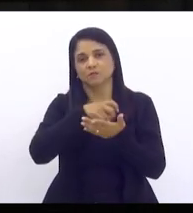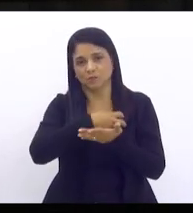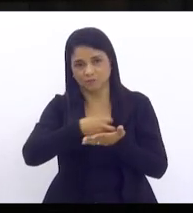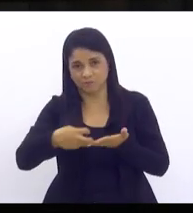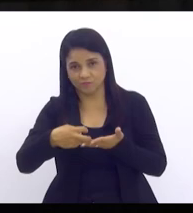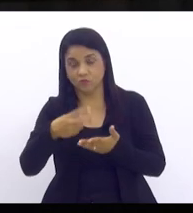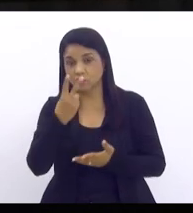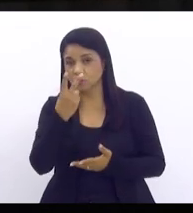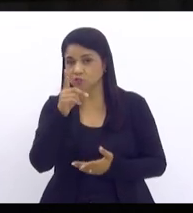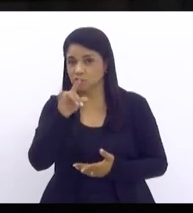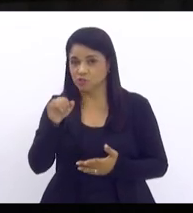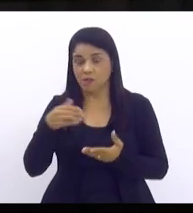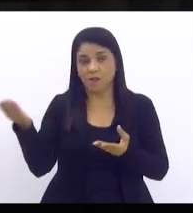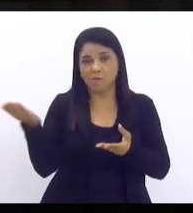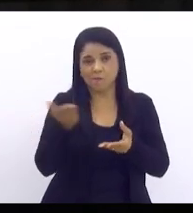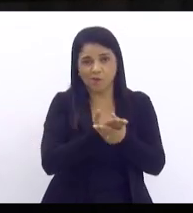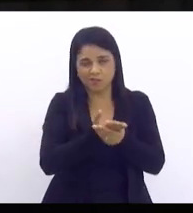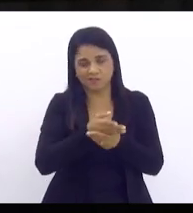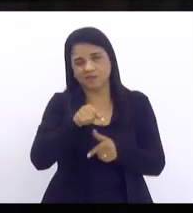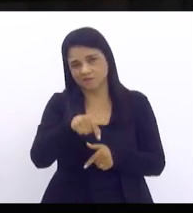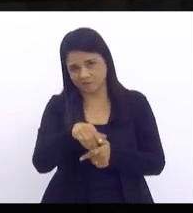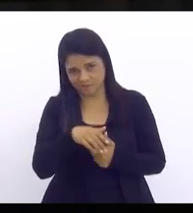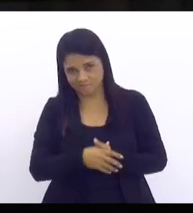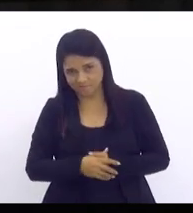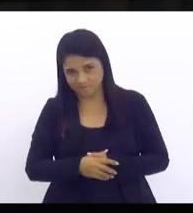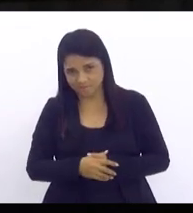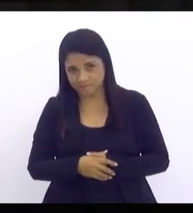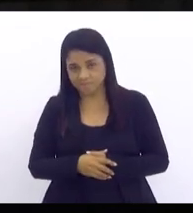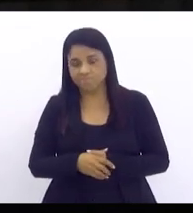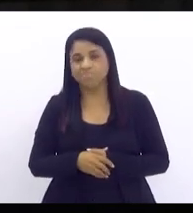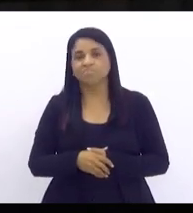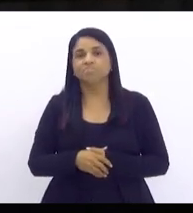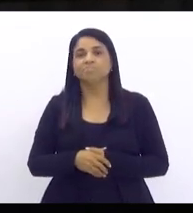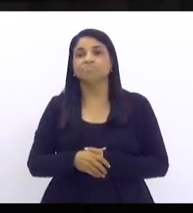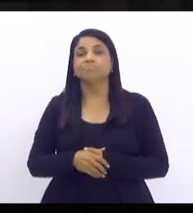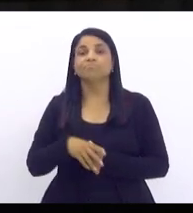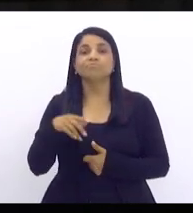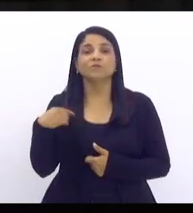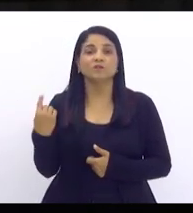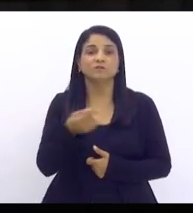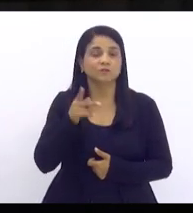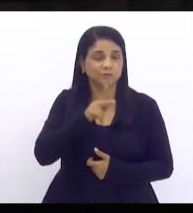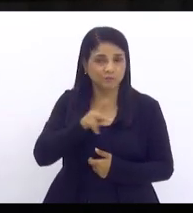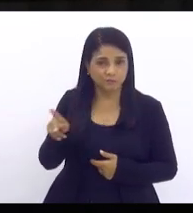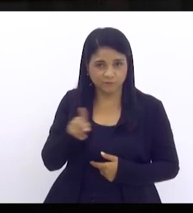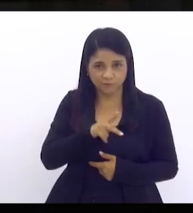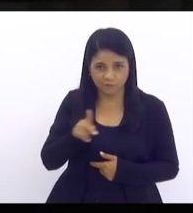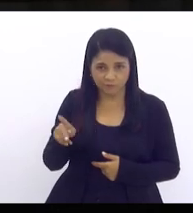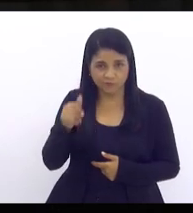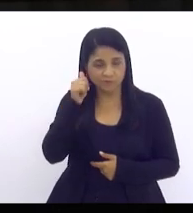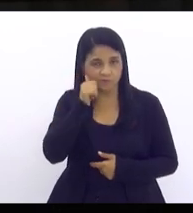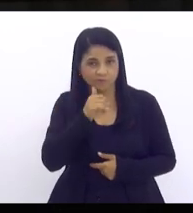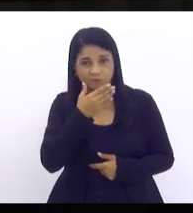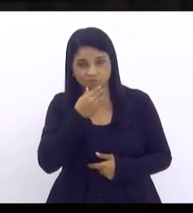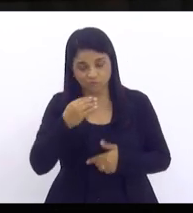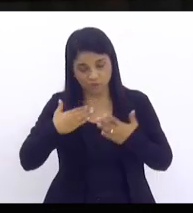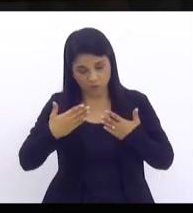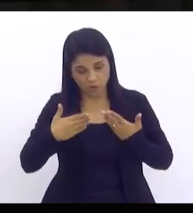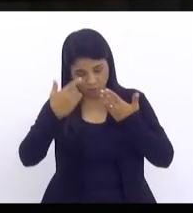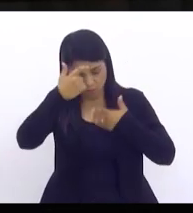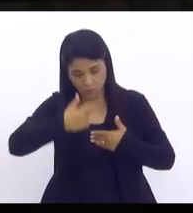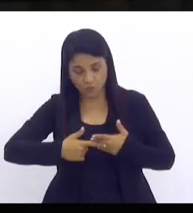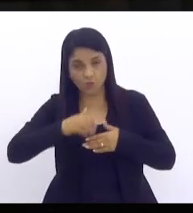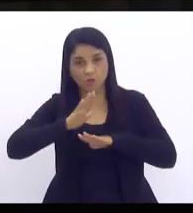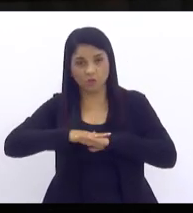foi aberto um processo disciplinar. Nós, professores e professoras, me coloco aqui